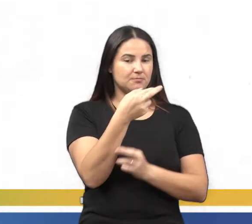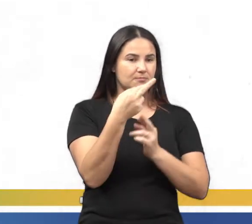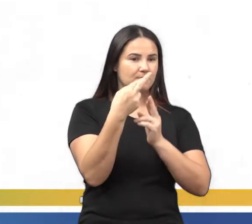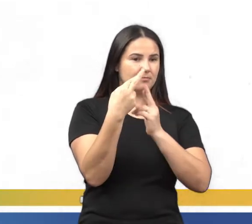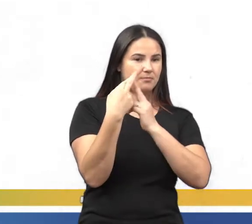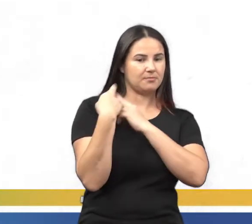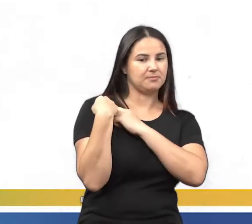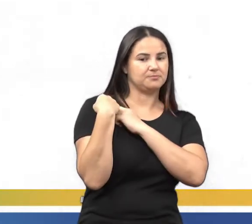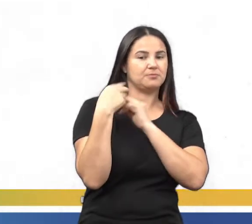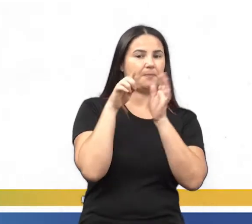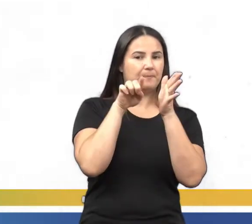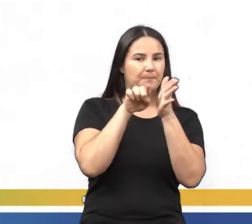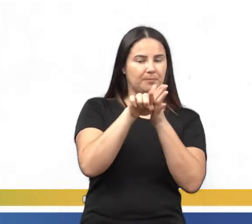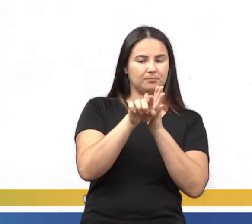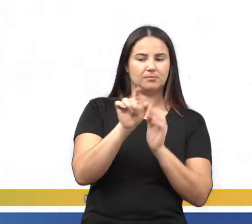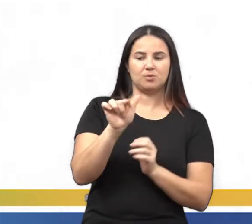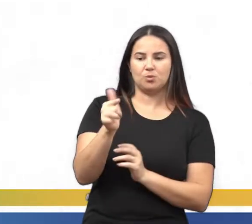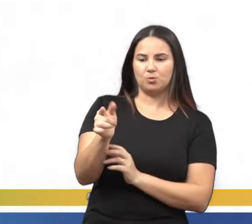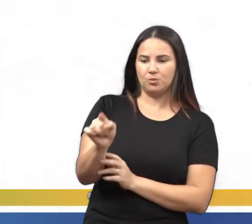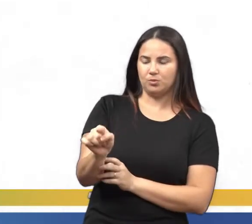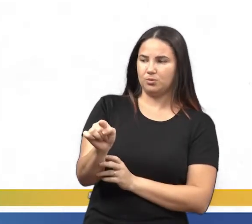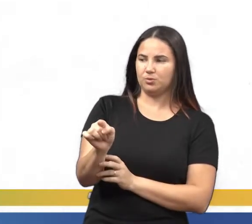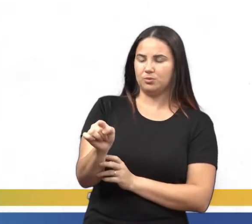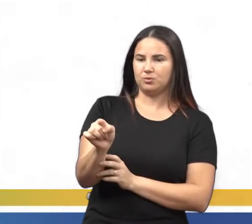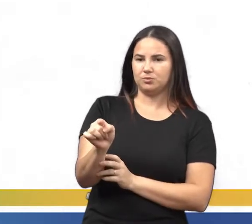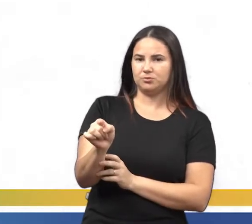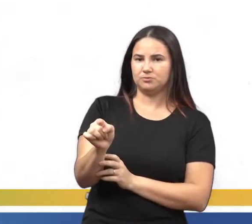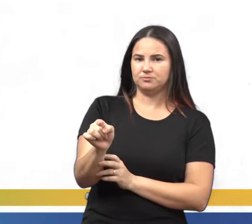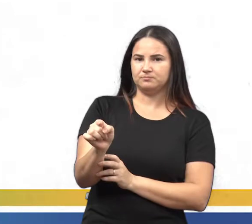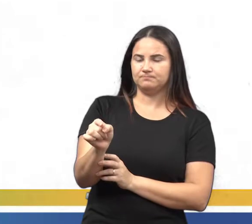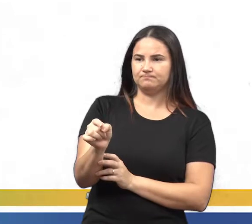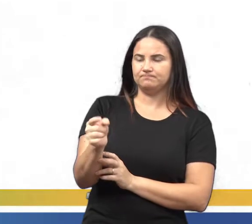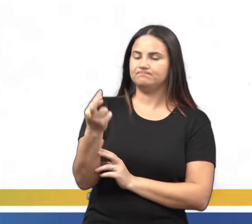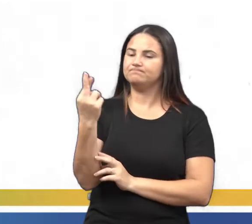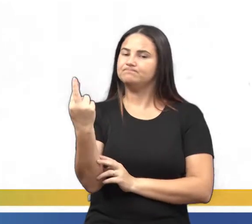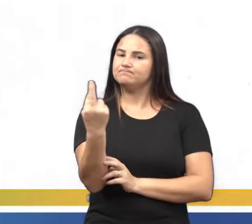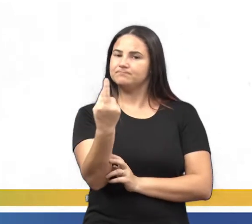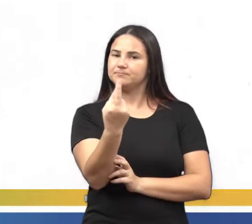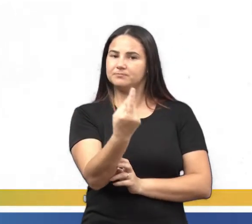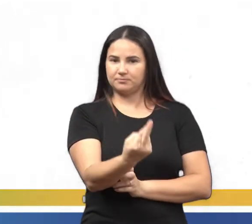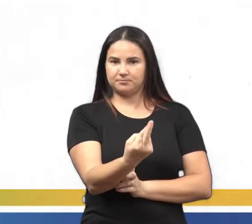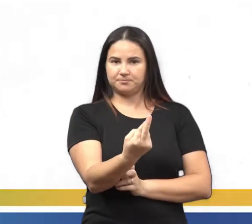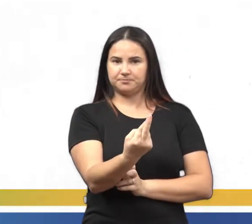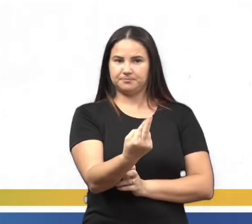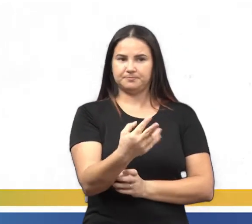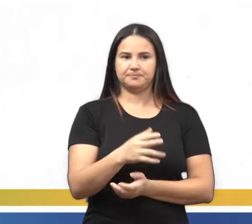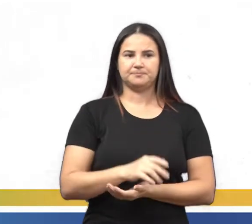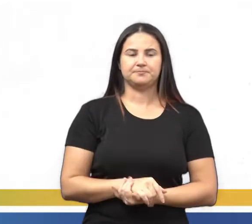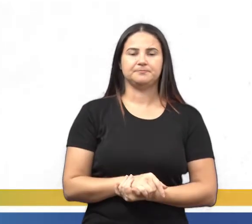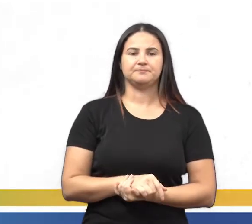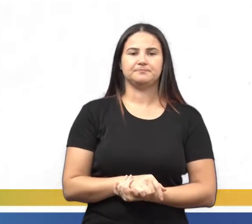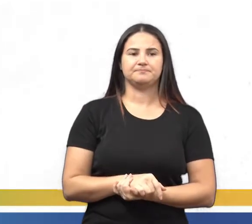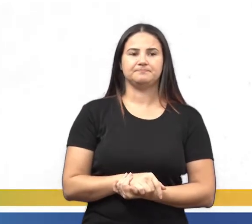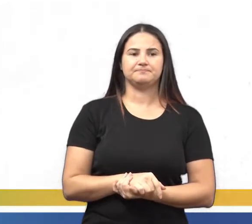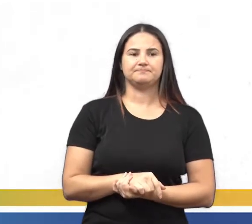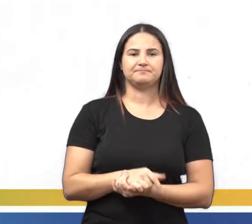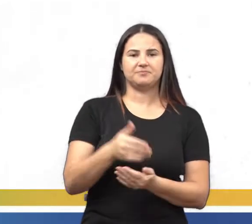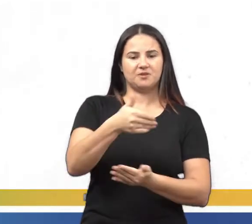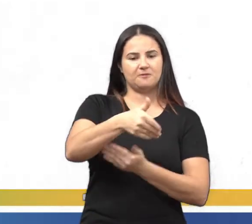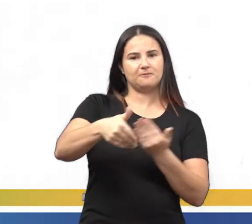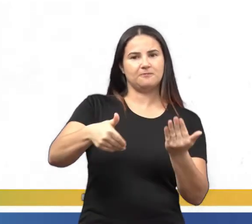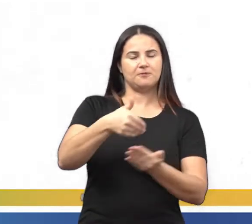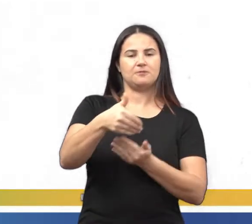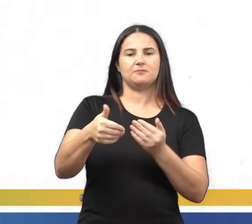perguntas, e o entrevistado ou entrevistados, quem responde às perguntas. Veiculado em programas